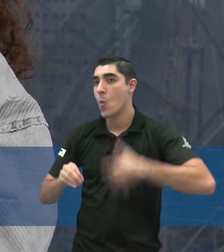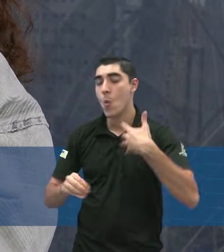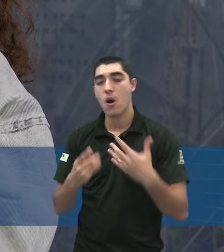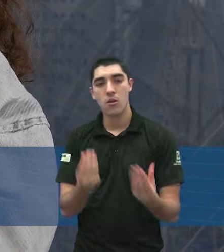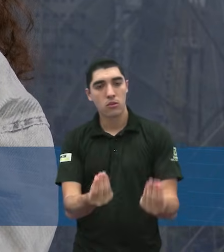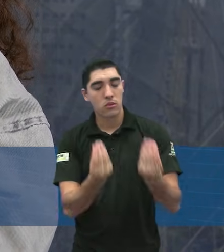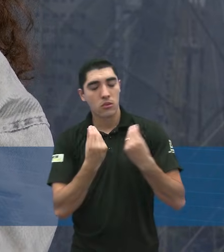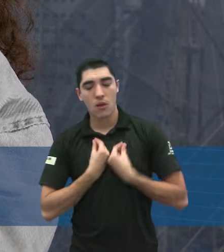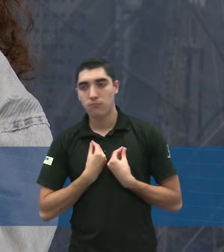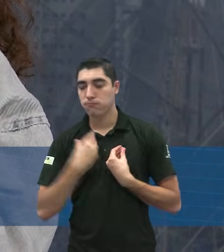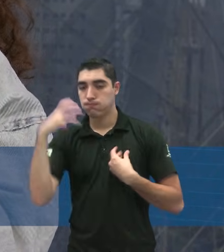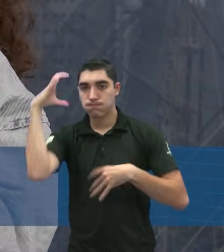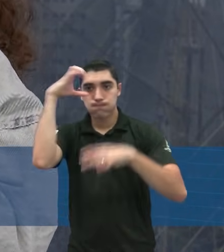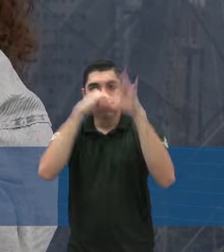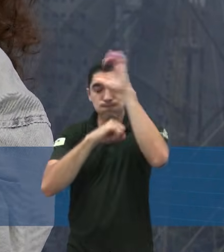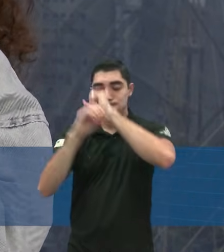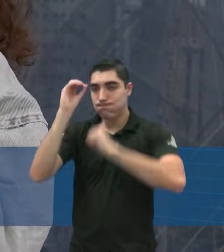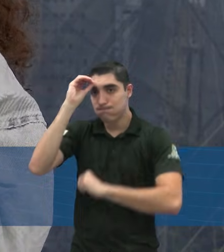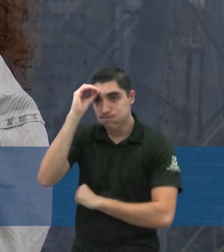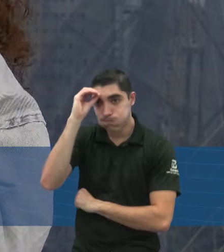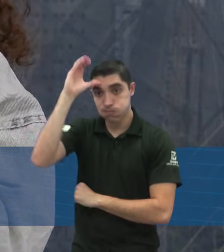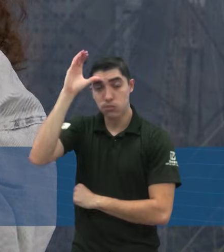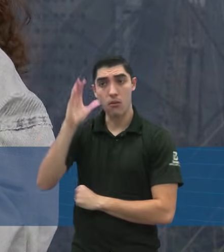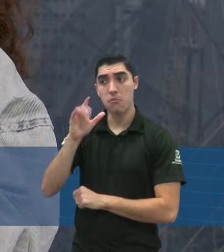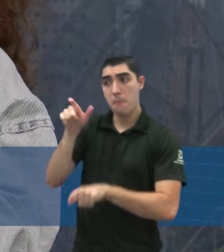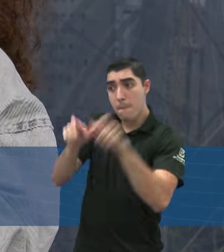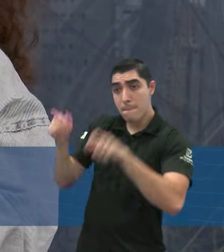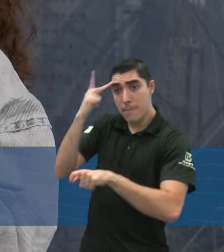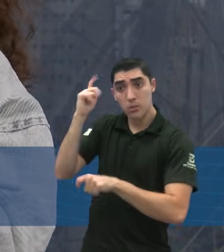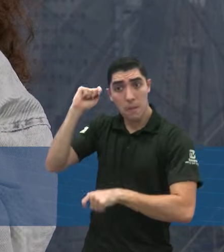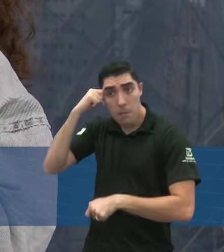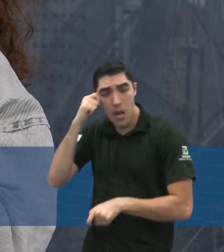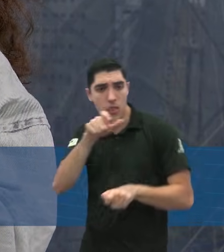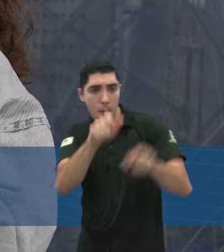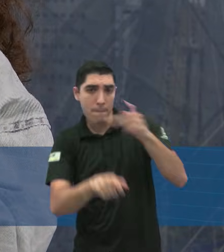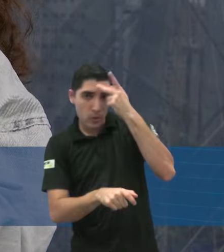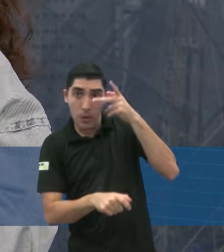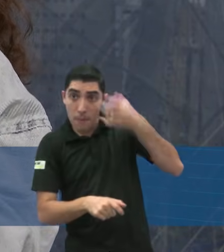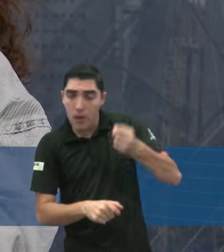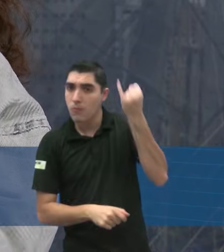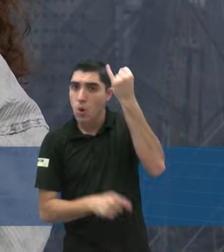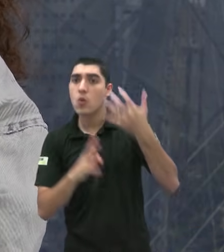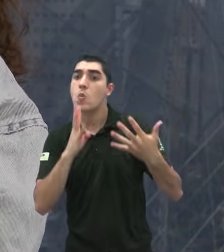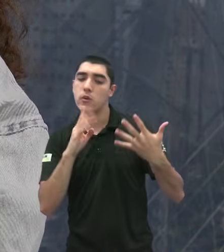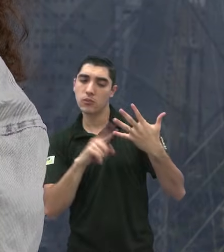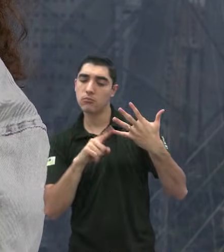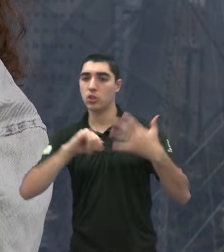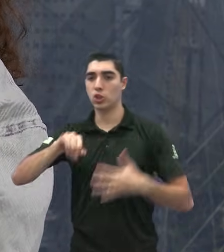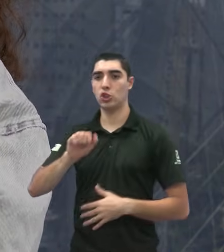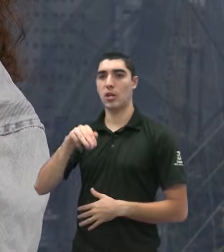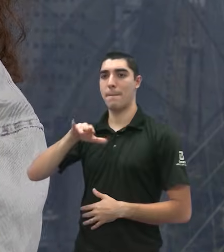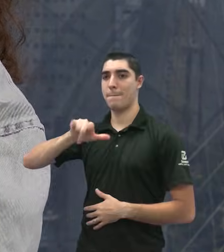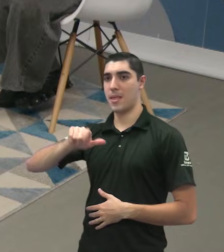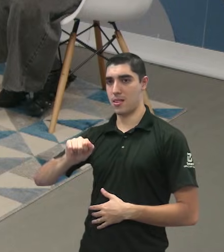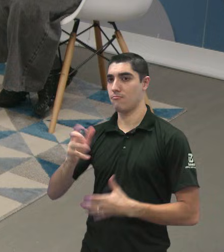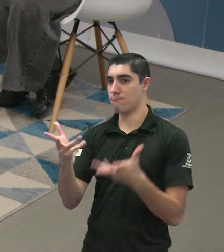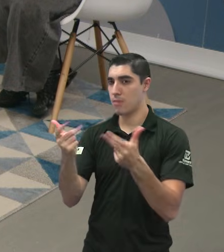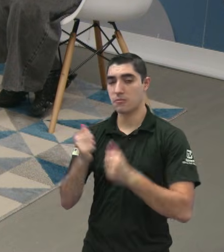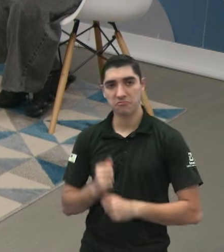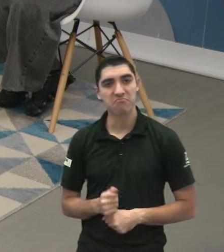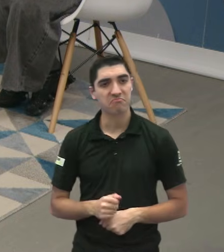muito com ela. E, tanto para pessoas negras quanto brancas, eu acho que é uma leitura, assim, essencial na vida. Com certeza.